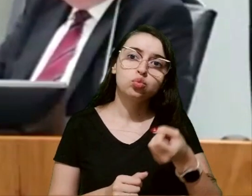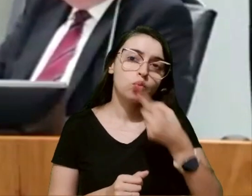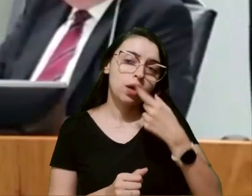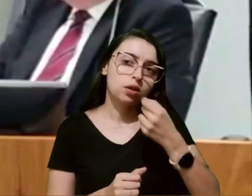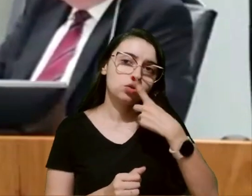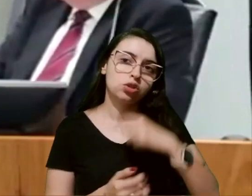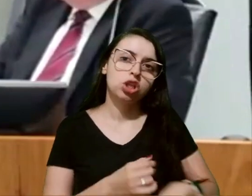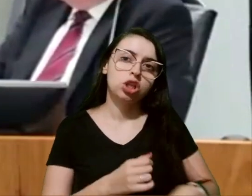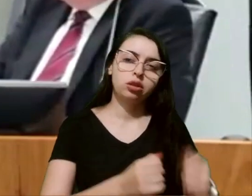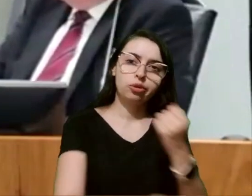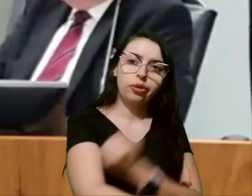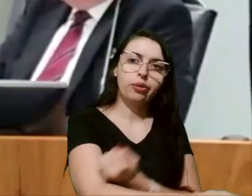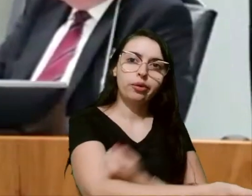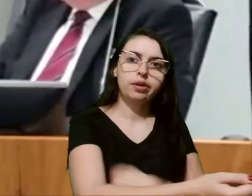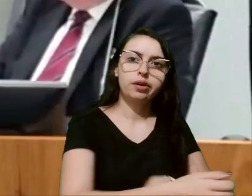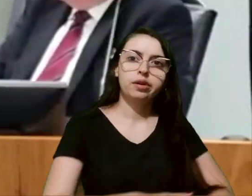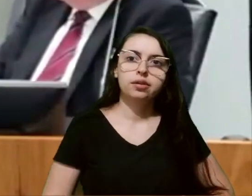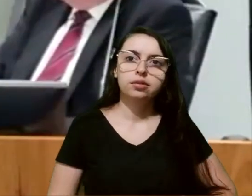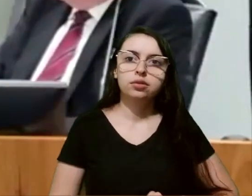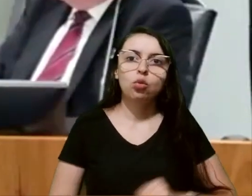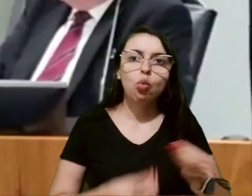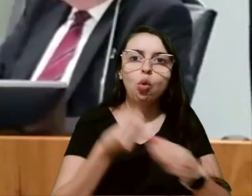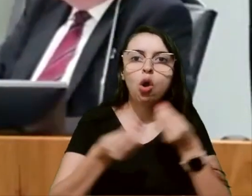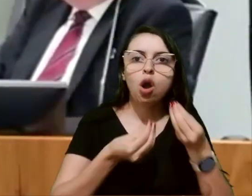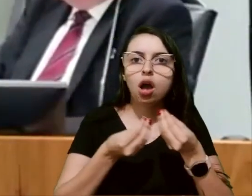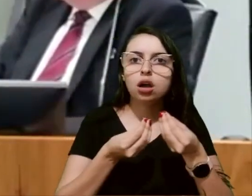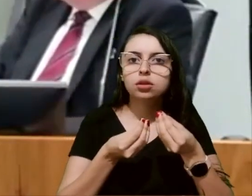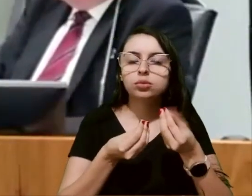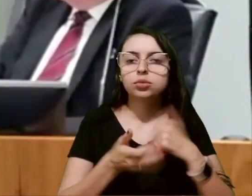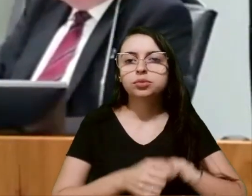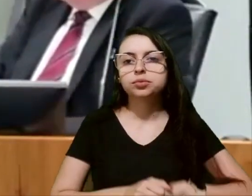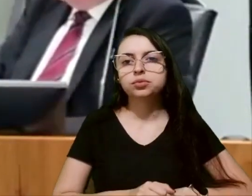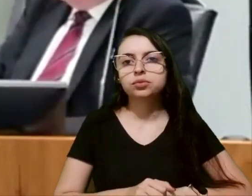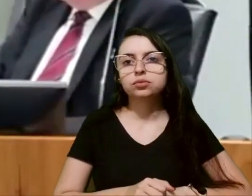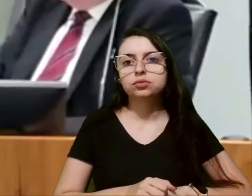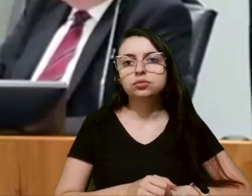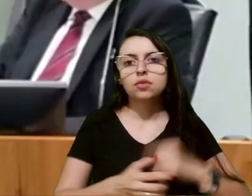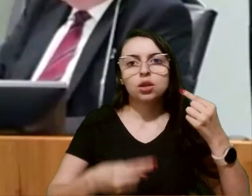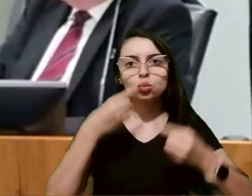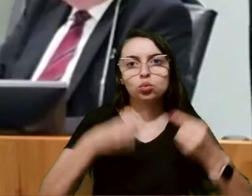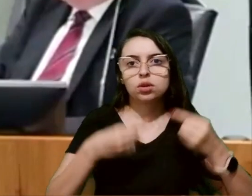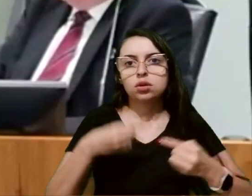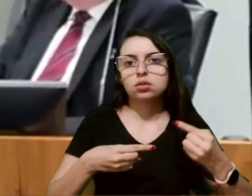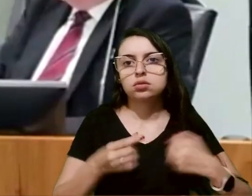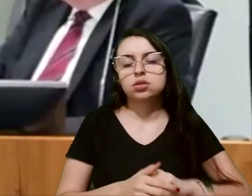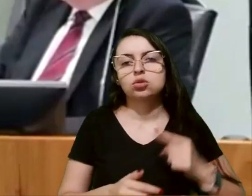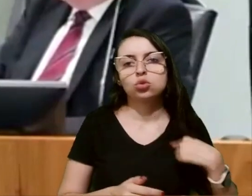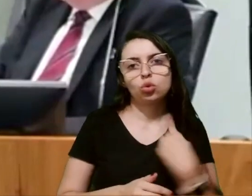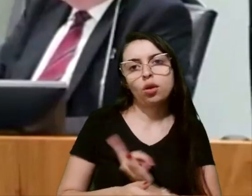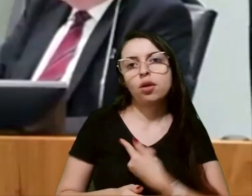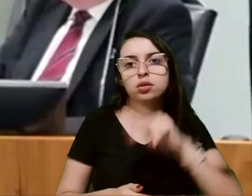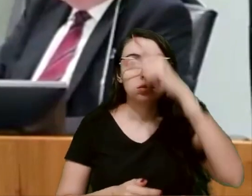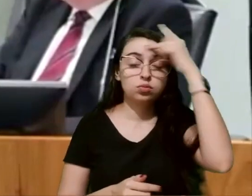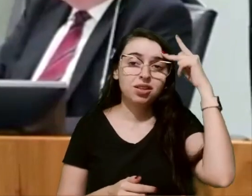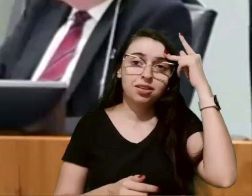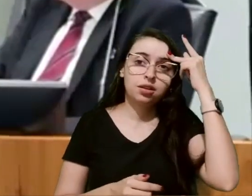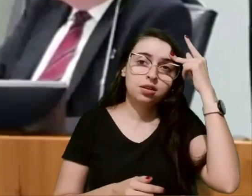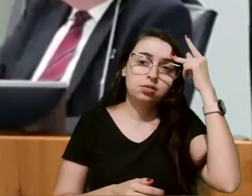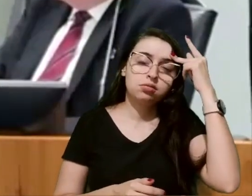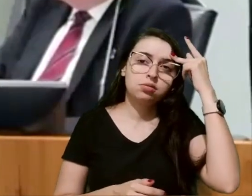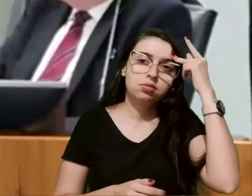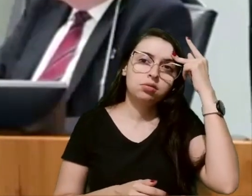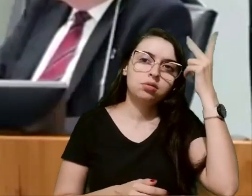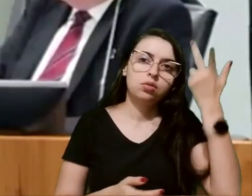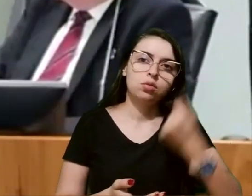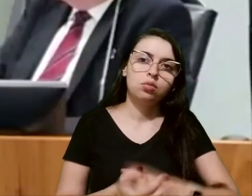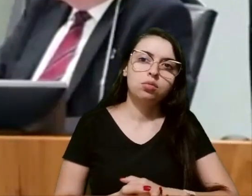no quase experimento que foi conduzido aqui, muito interessante, sobre como as sentenças são dadas, a gente tem uma discussão sobre o quanto a gente humaniza ou